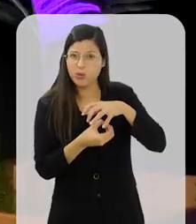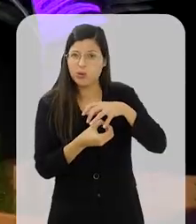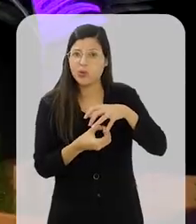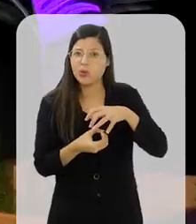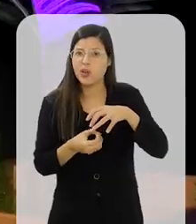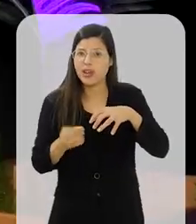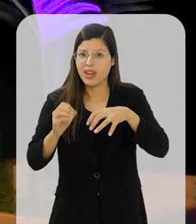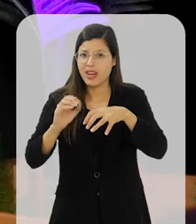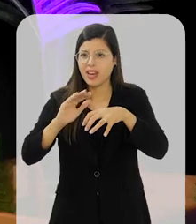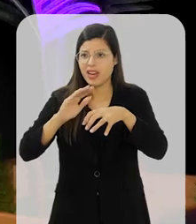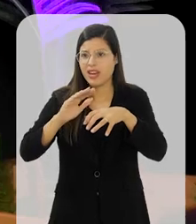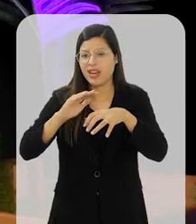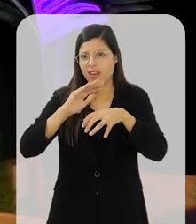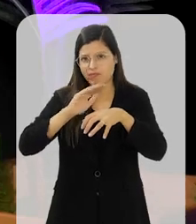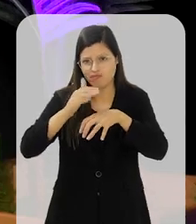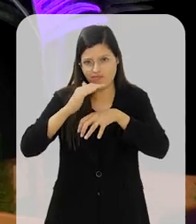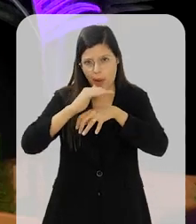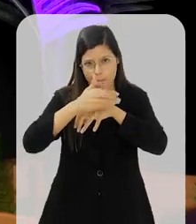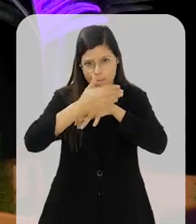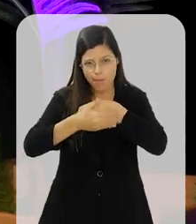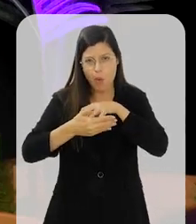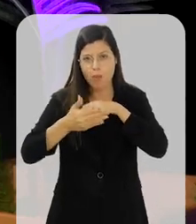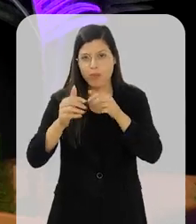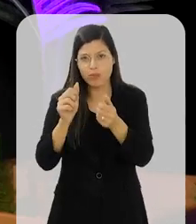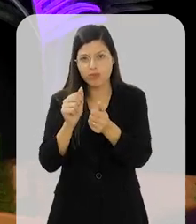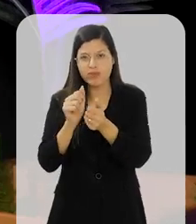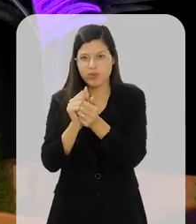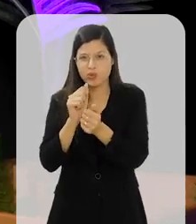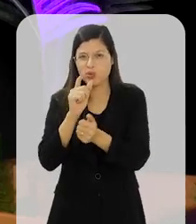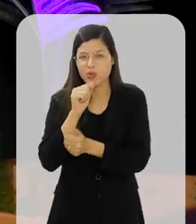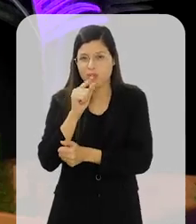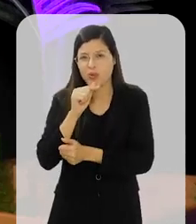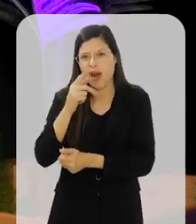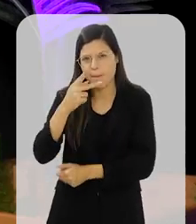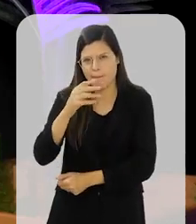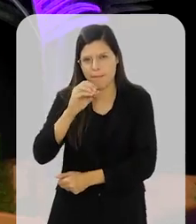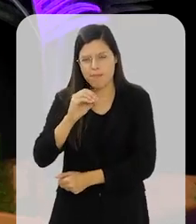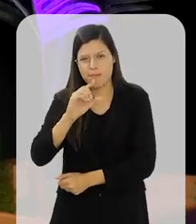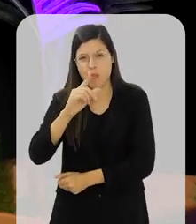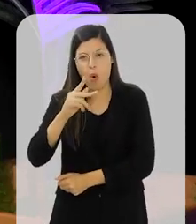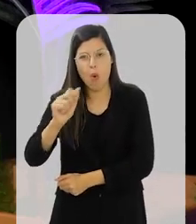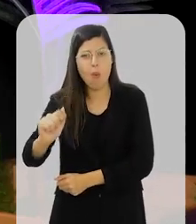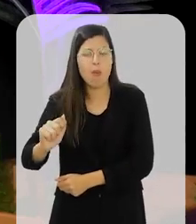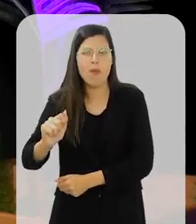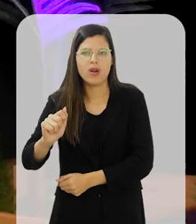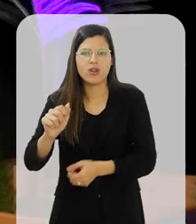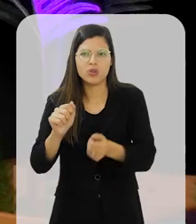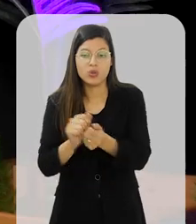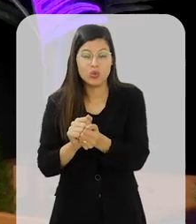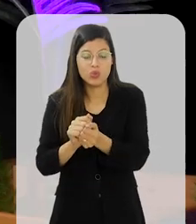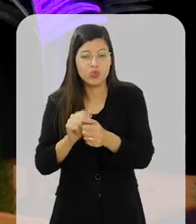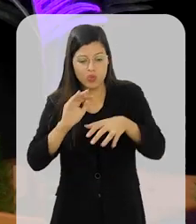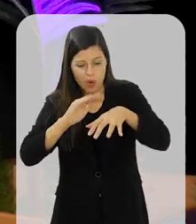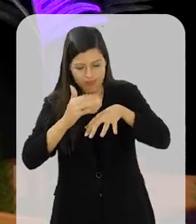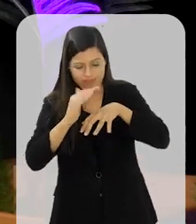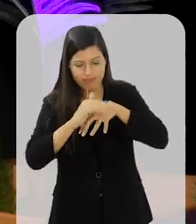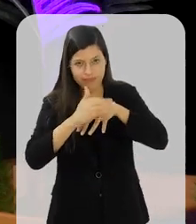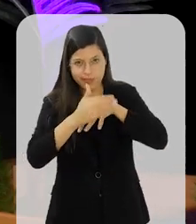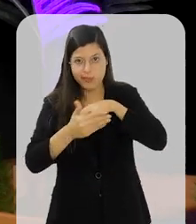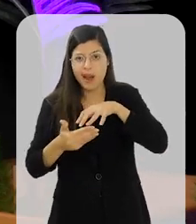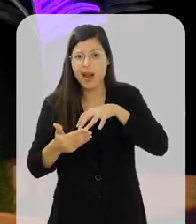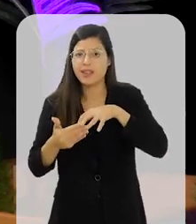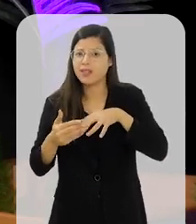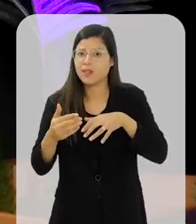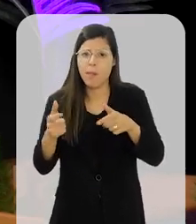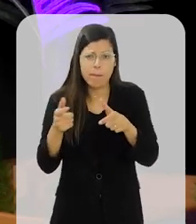ela é junto com a casca aderida. Então, 20%, né, mais ou menos 20% é polpa e casca. Então, é muito pouco, né? O